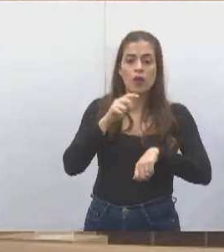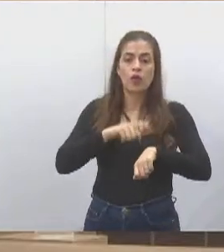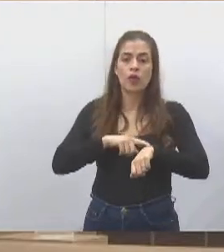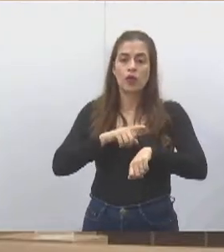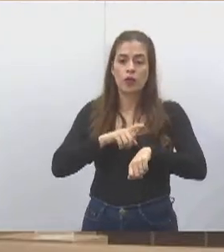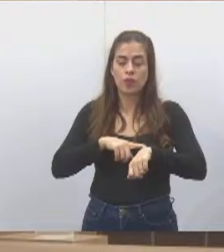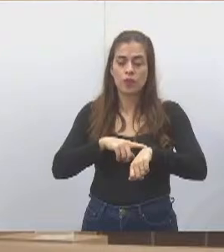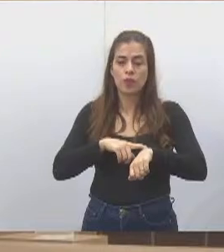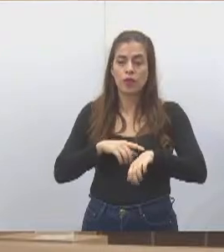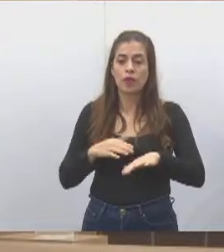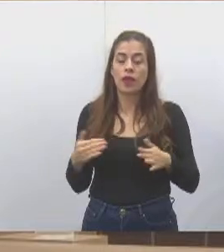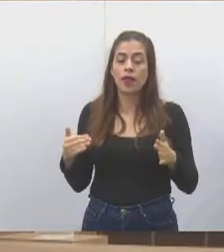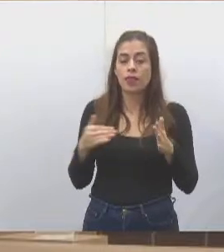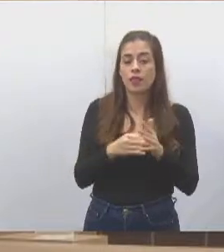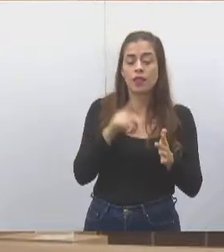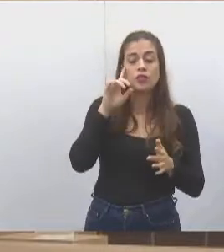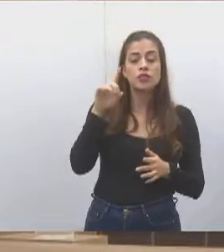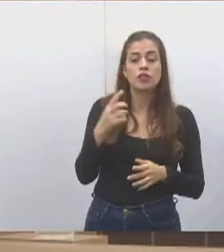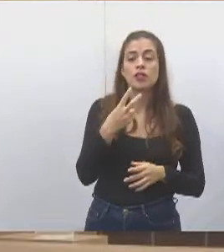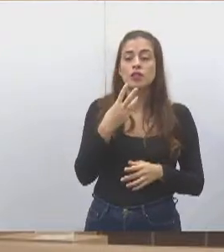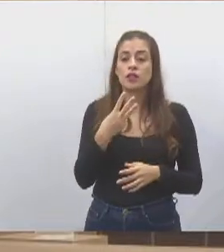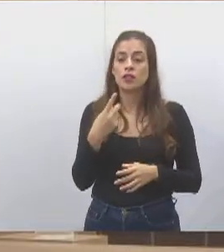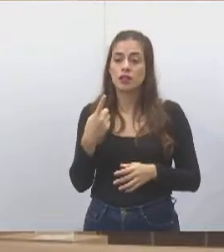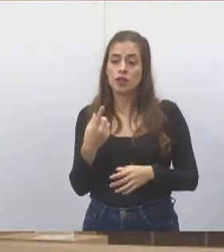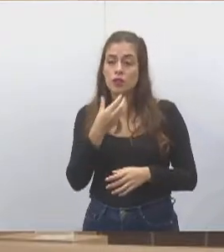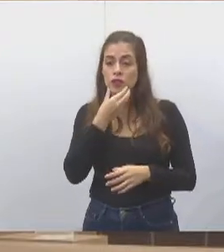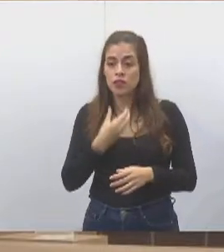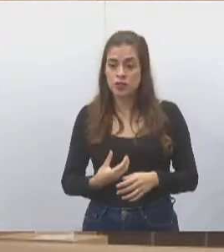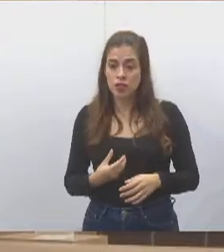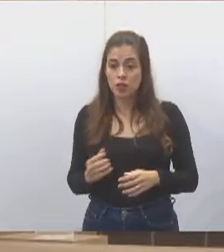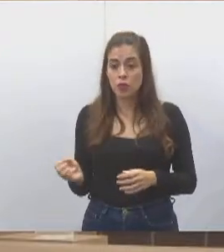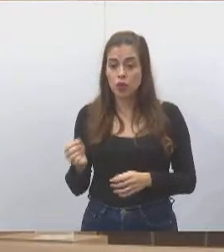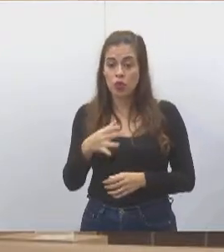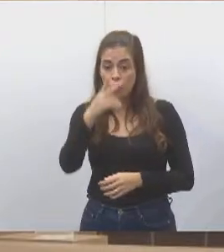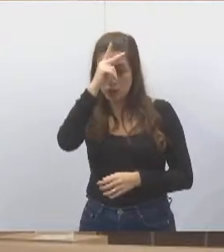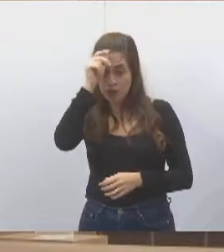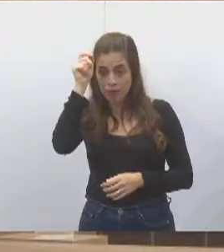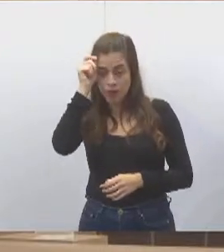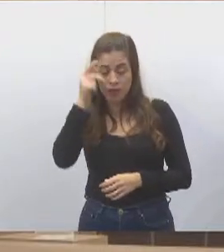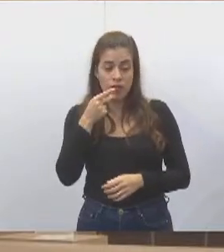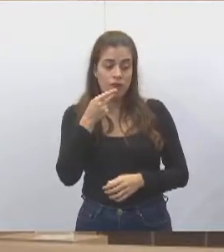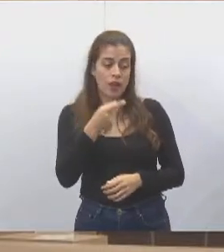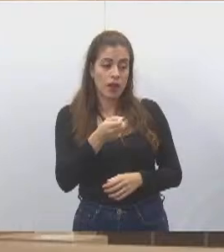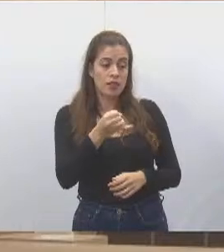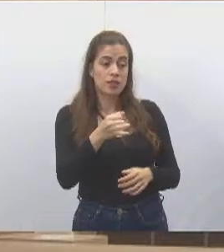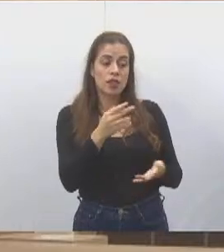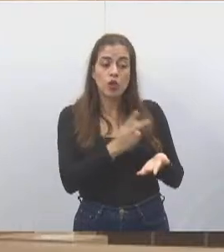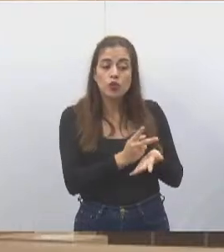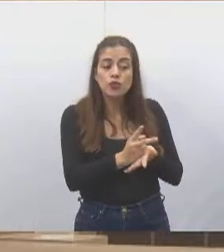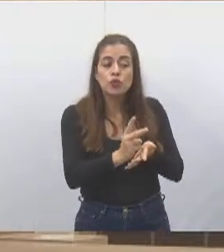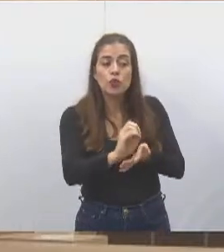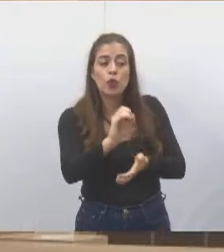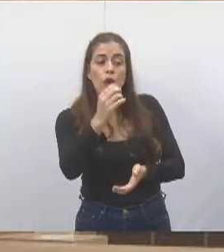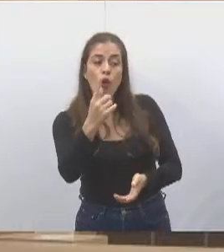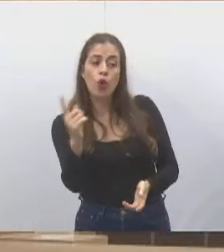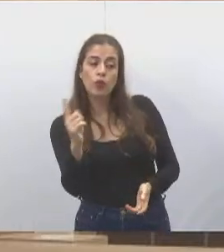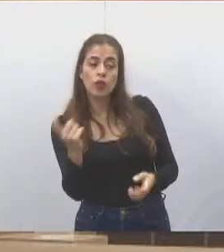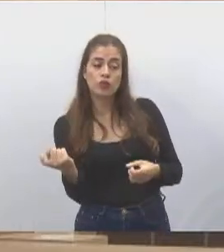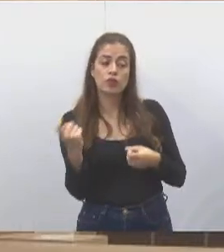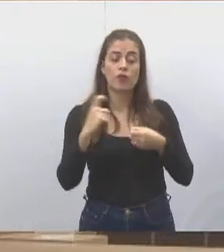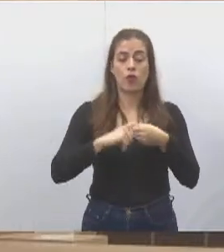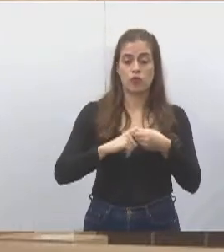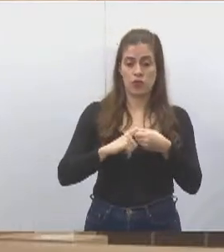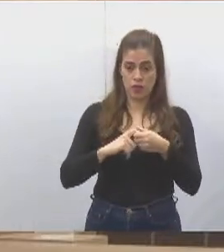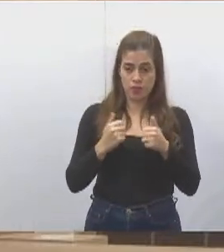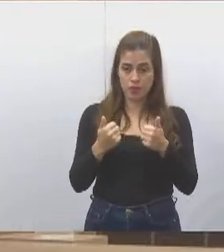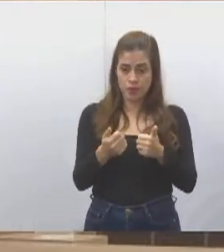31 de dezembro esse horário permanece. O novo prefeito vai determinar se ele vai continuar ou não esse horário reduzido.